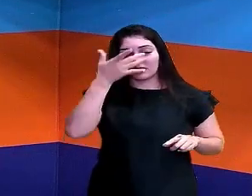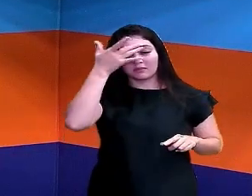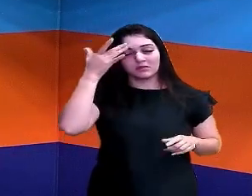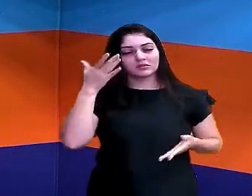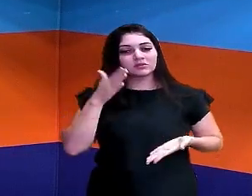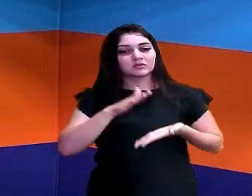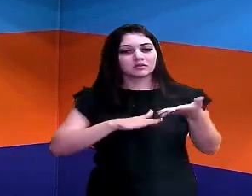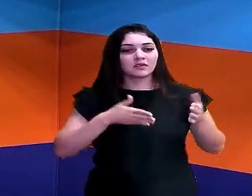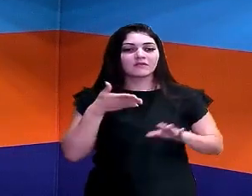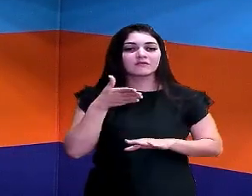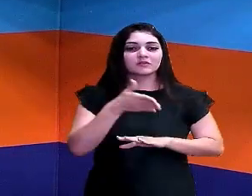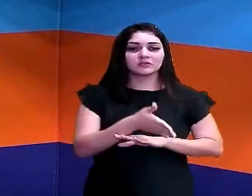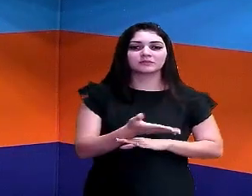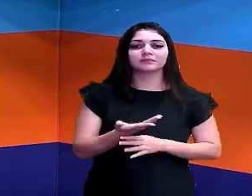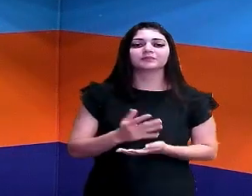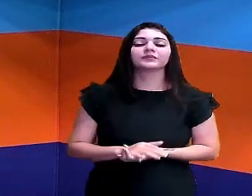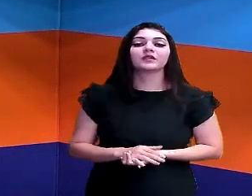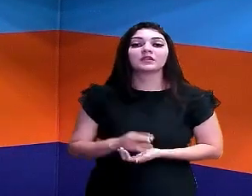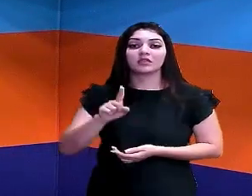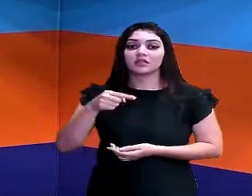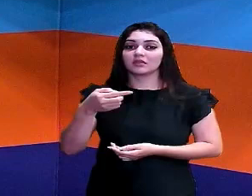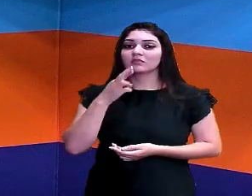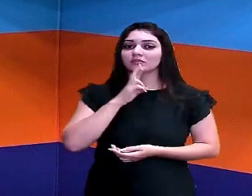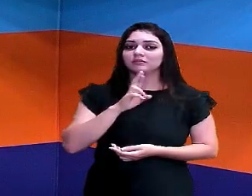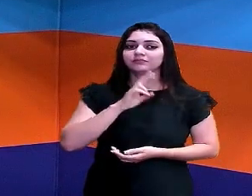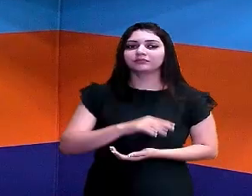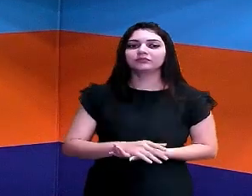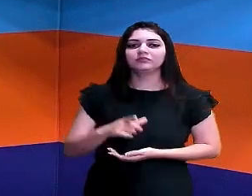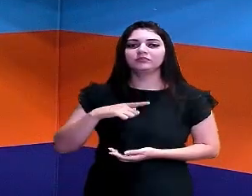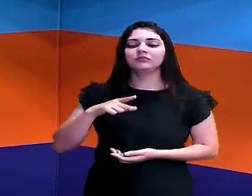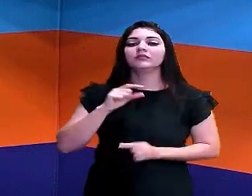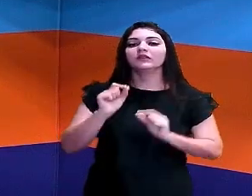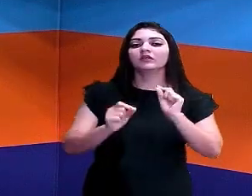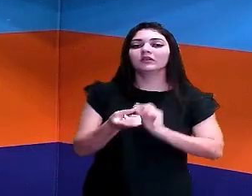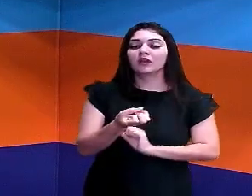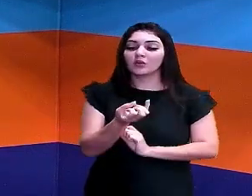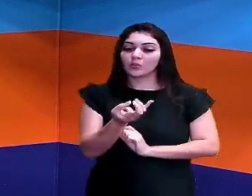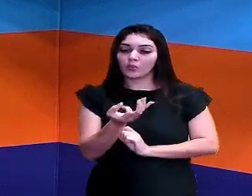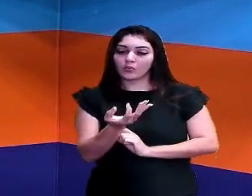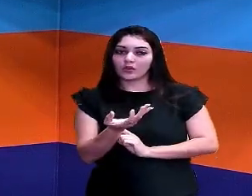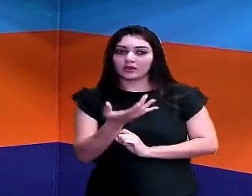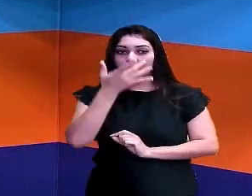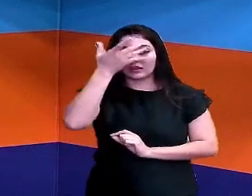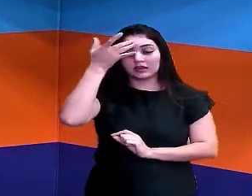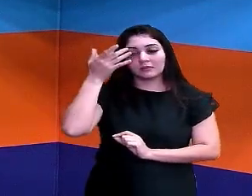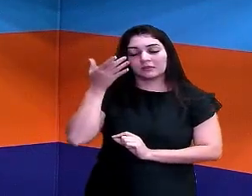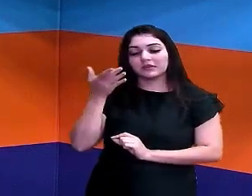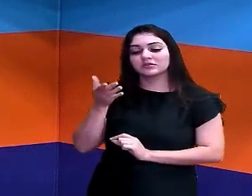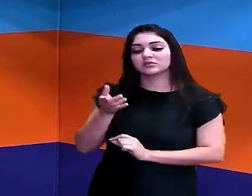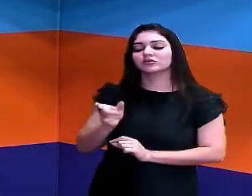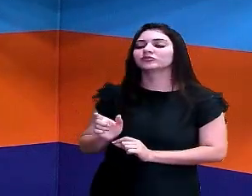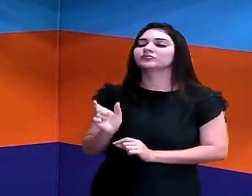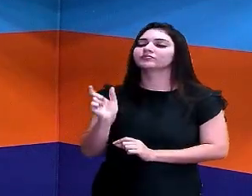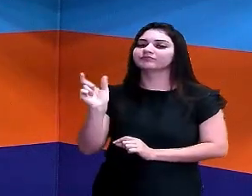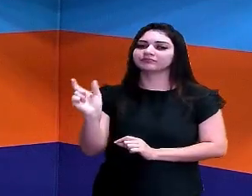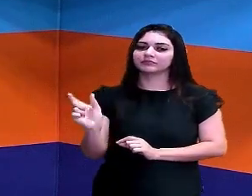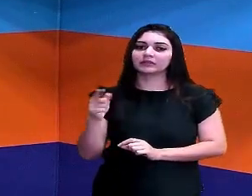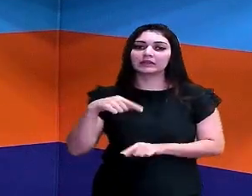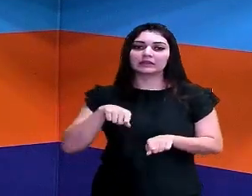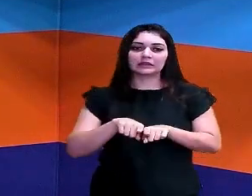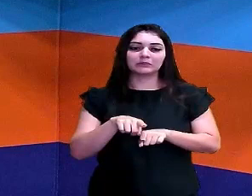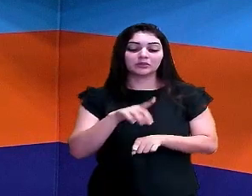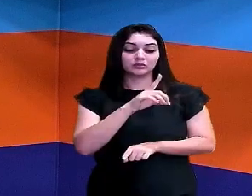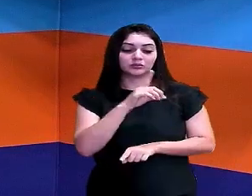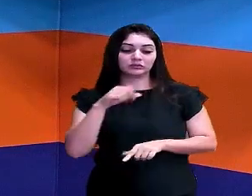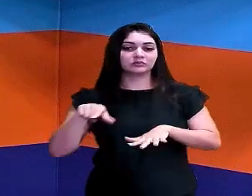a semana e depois responda. Ó, eu tenho a quantidade de turistas que está aqui e eu tenho dias da